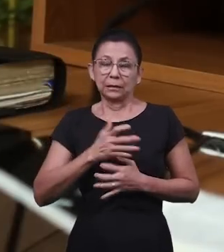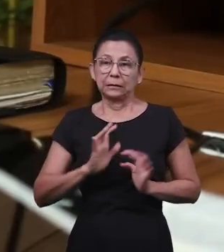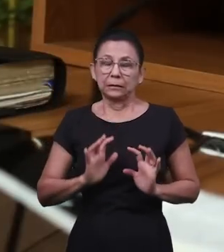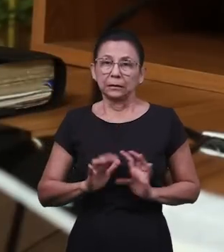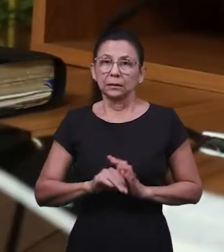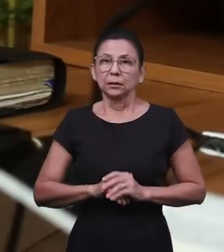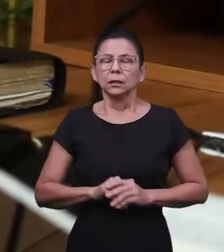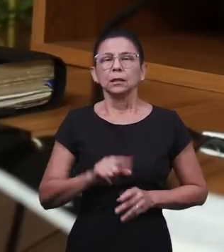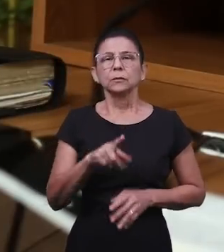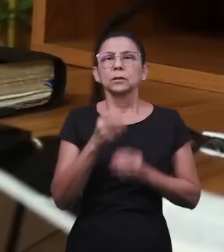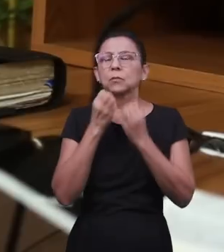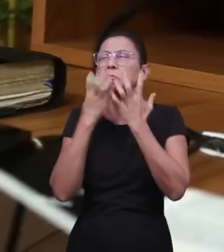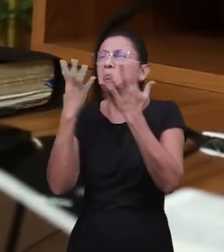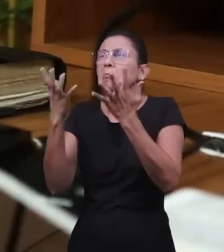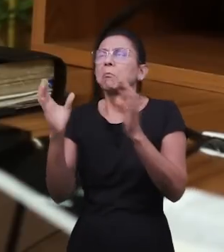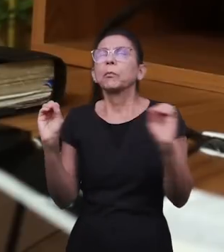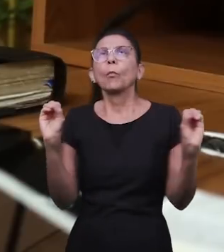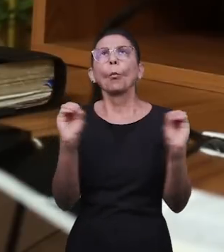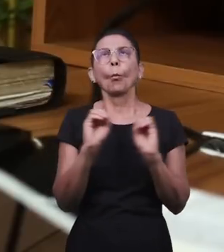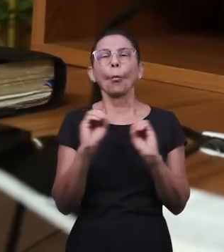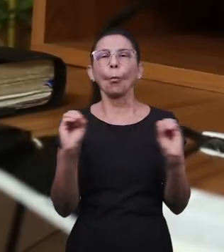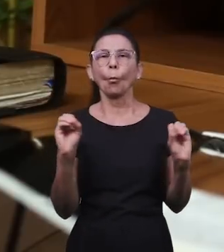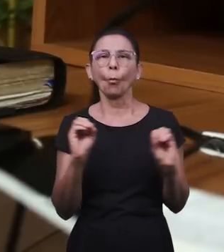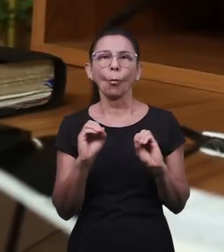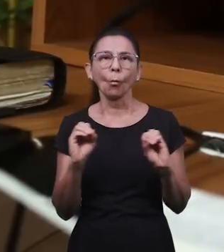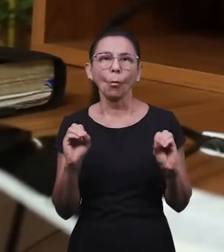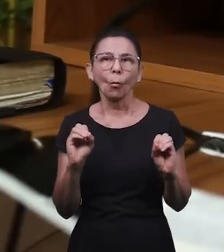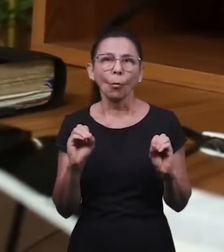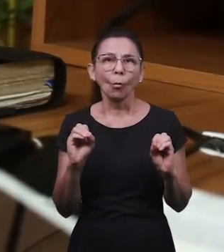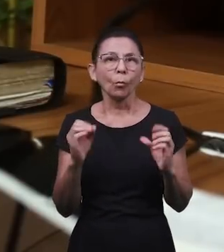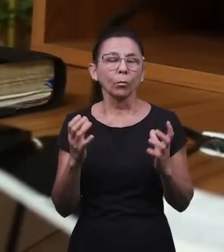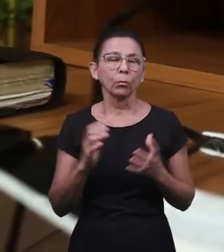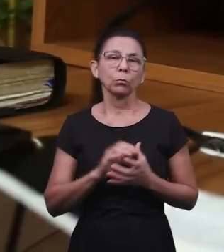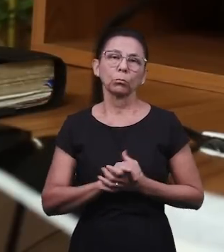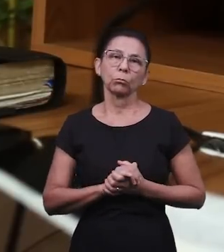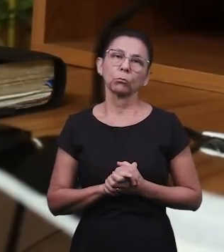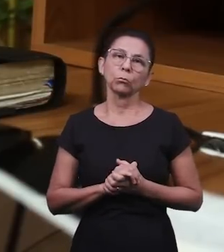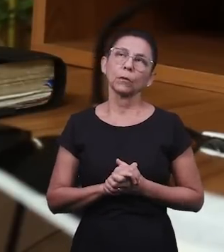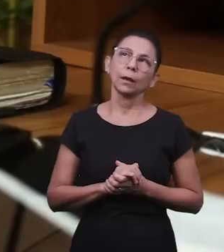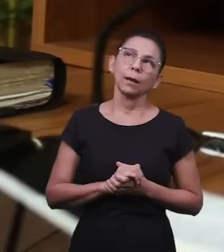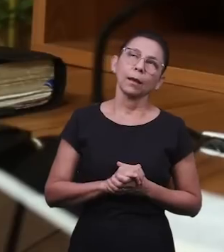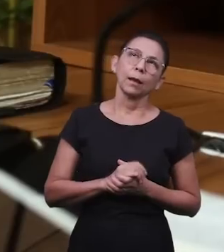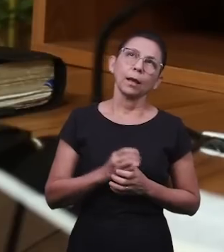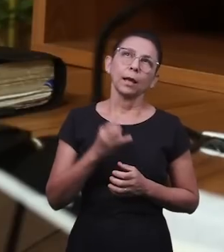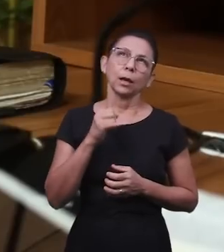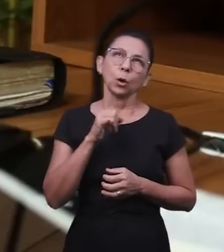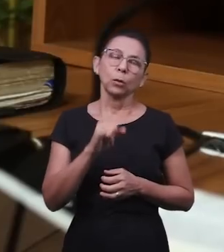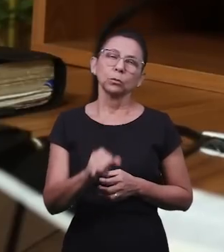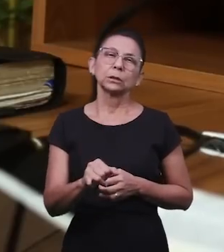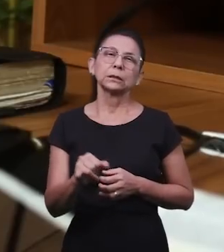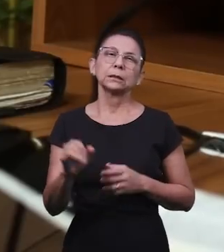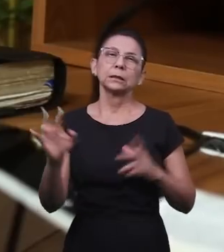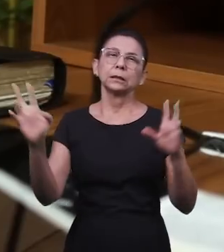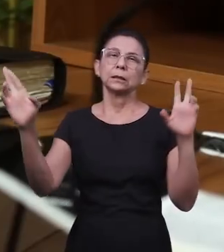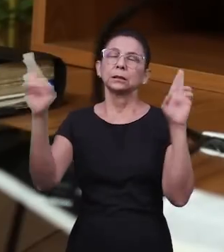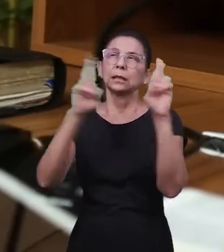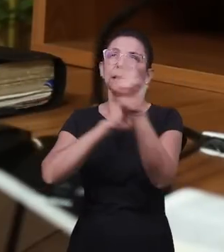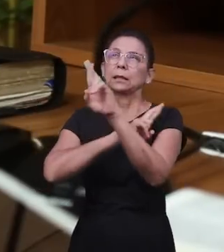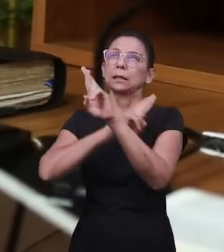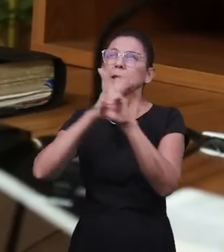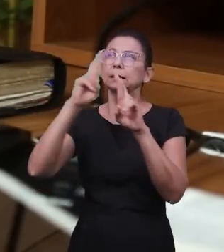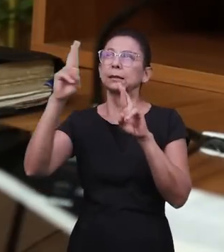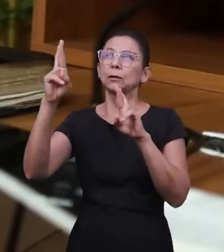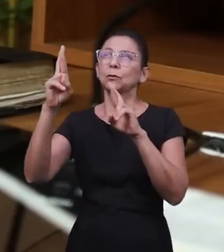não confessa. Quando você não confessa, aquilo ali torna... É como se o canal de comunicação com Deus fica